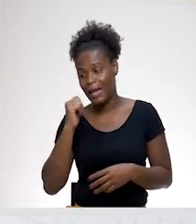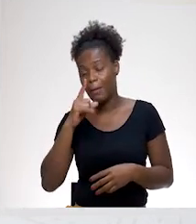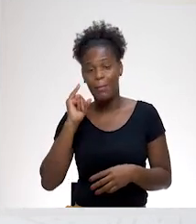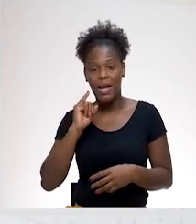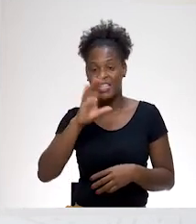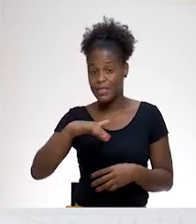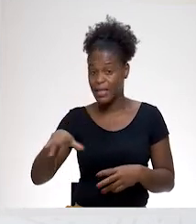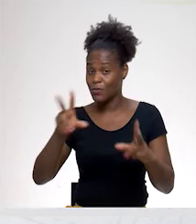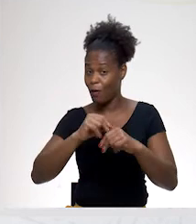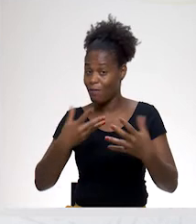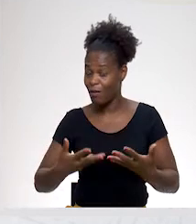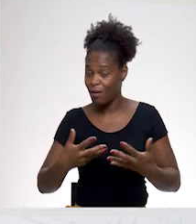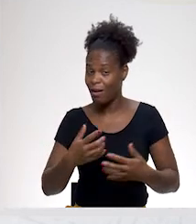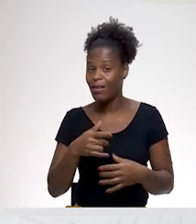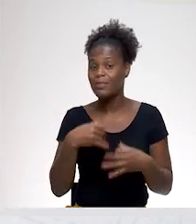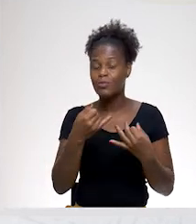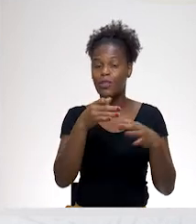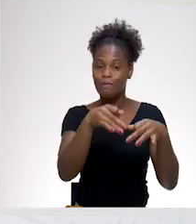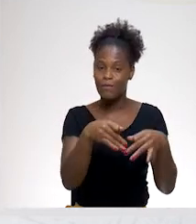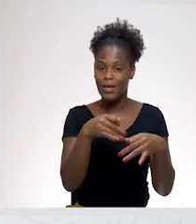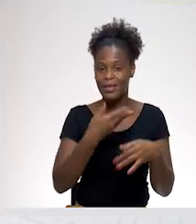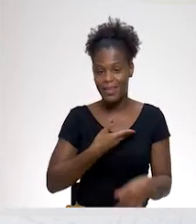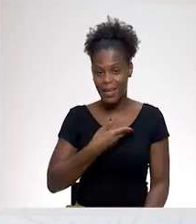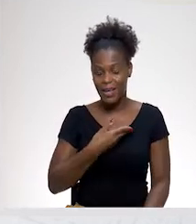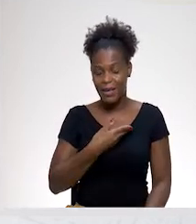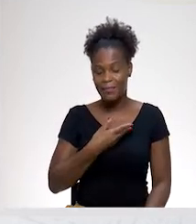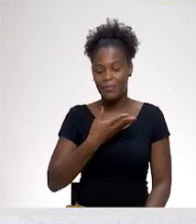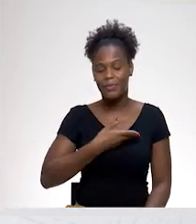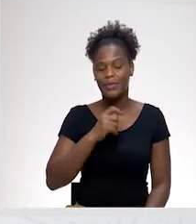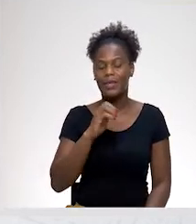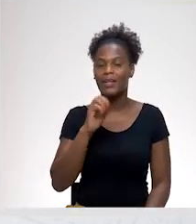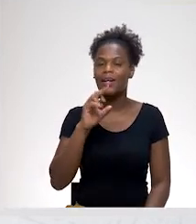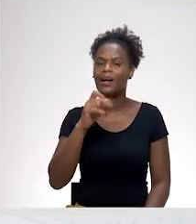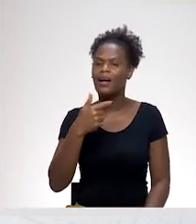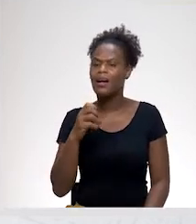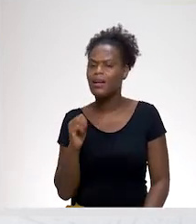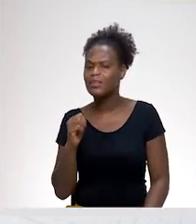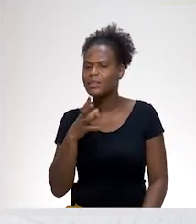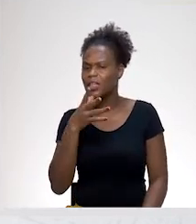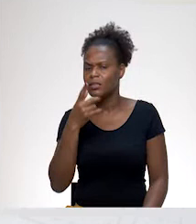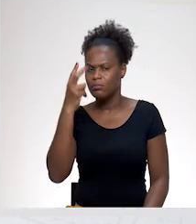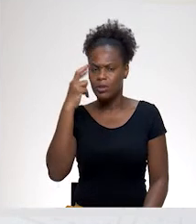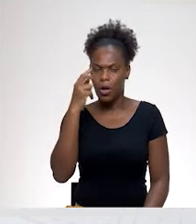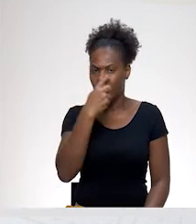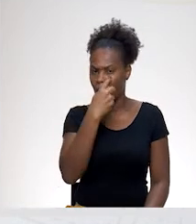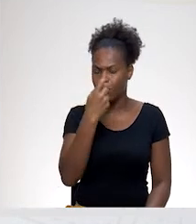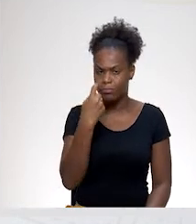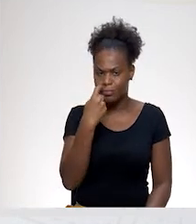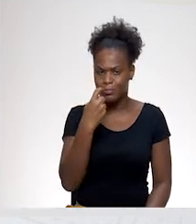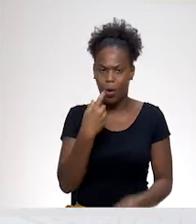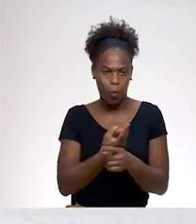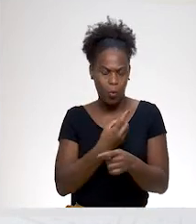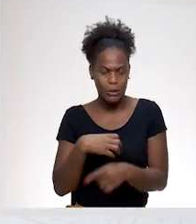da ciência moderna. E, finalmente, a linha D, segundo Descartes, os sentidos nos